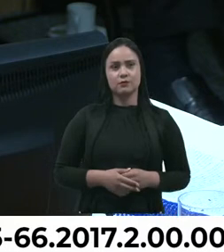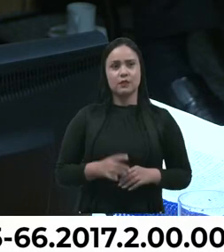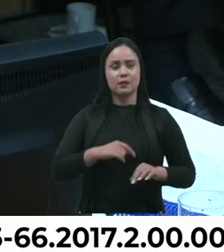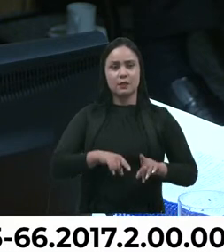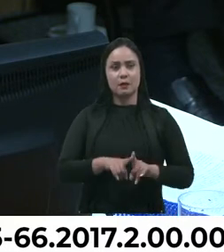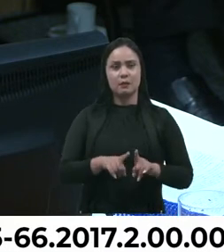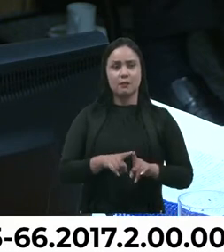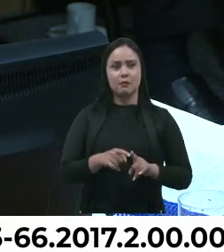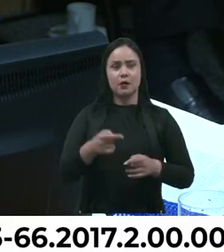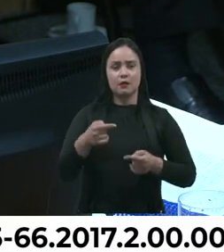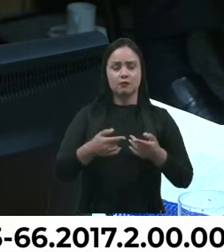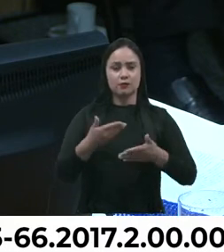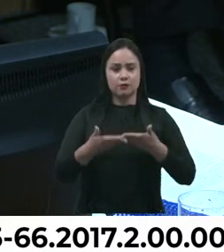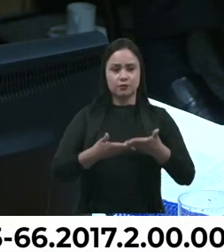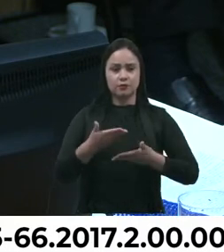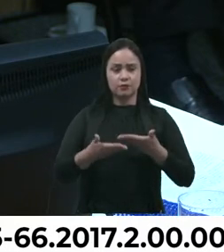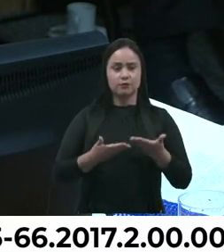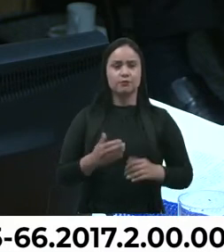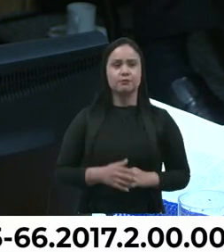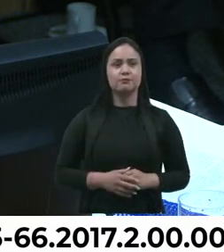inclusive com trânsito em julgado.